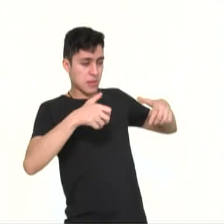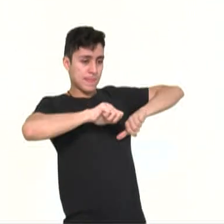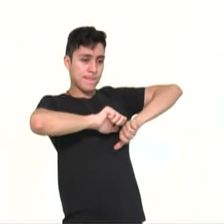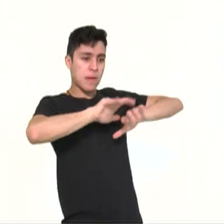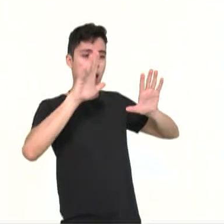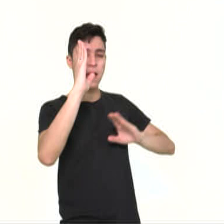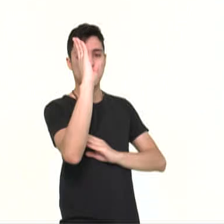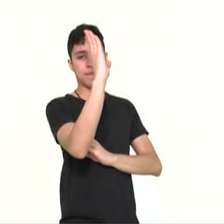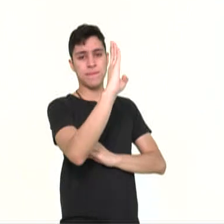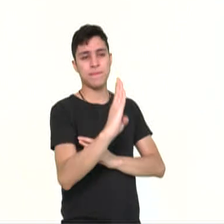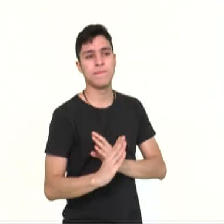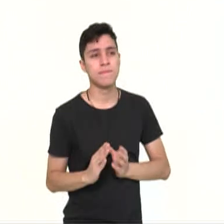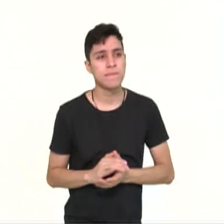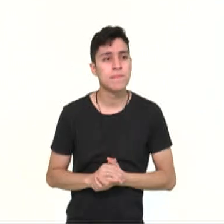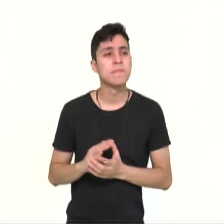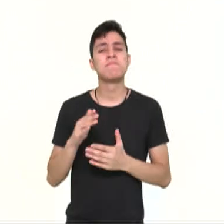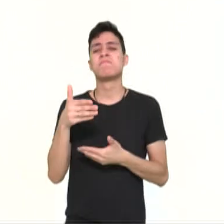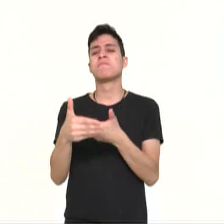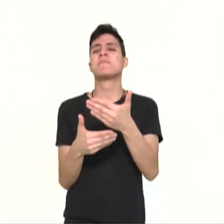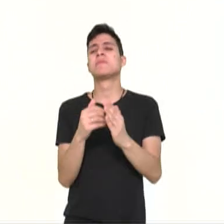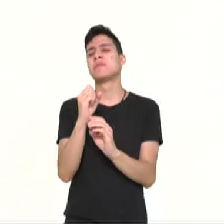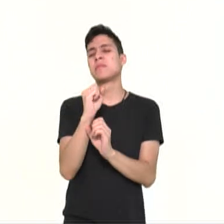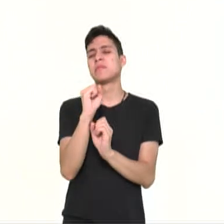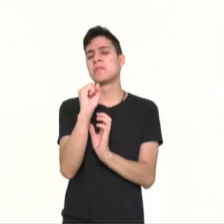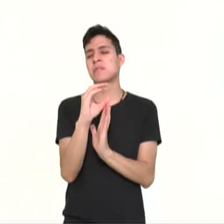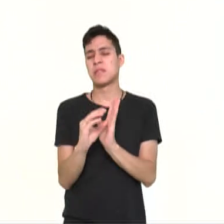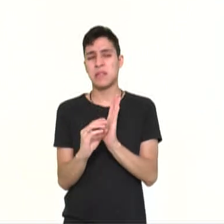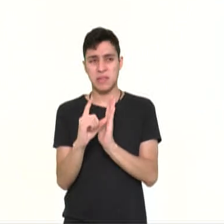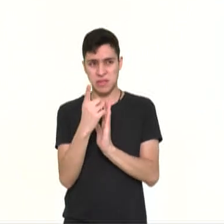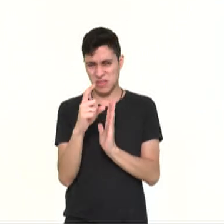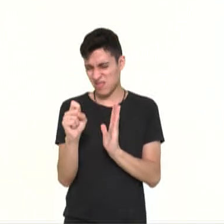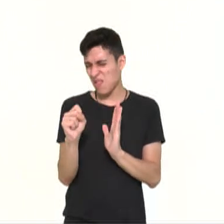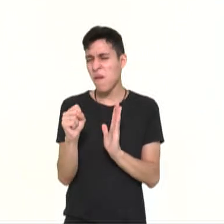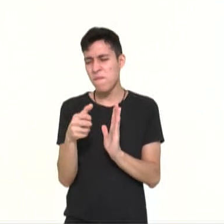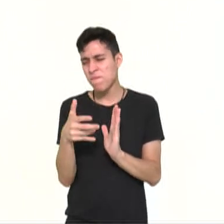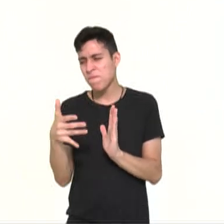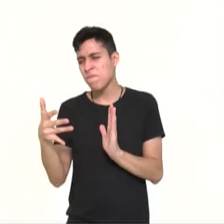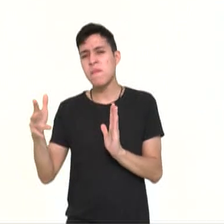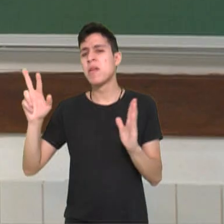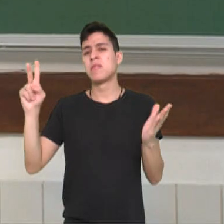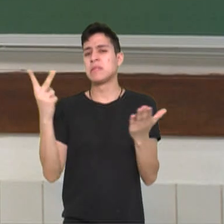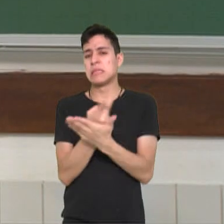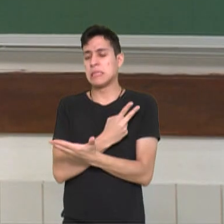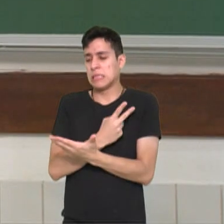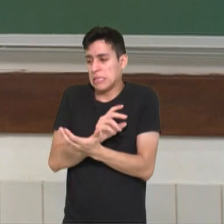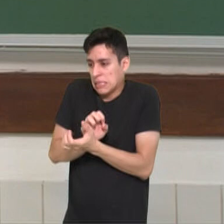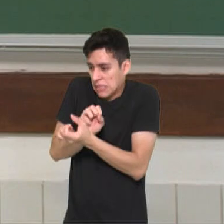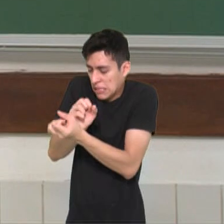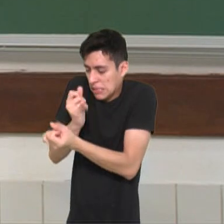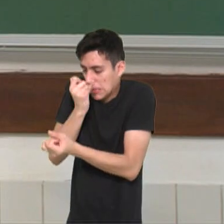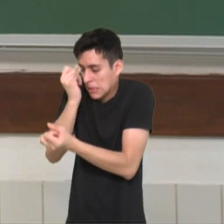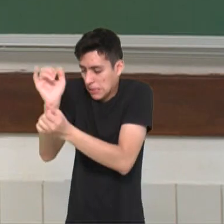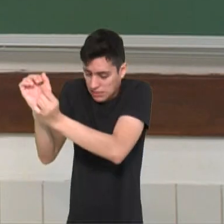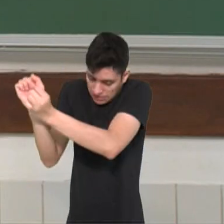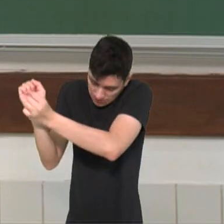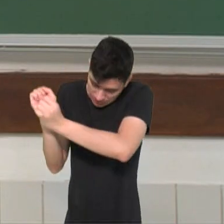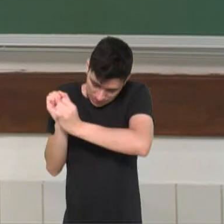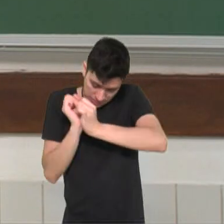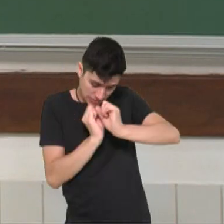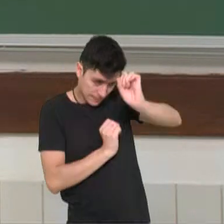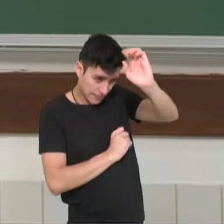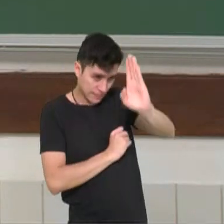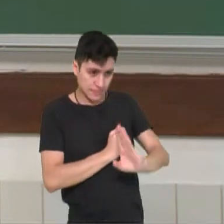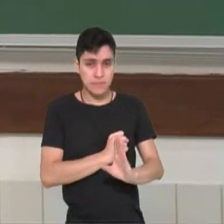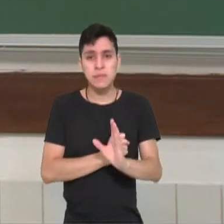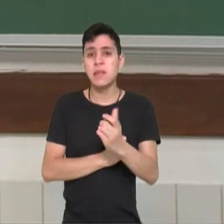século XVIII, né, a gente vai ver muitos deles sendo escravizados e sendo trazidos aqui para o Brasil. Alguns vão lá para a região